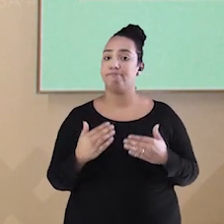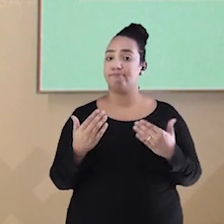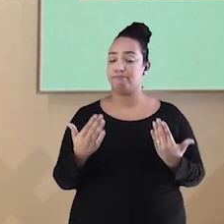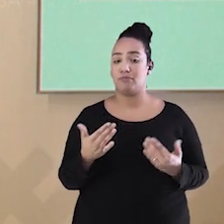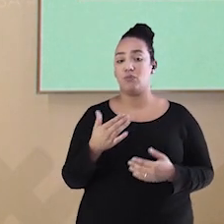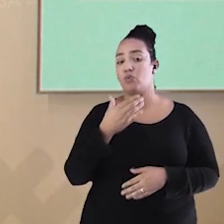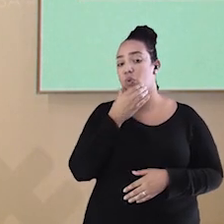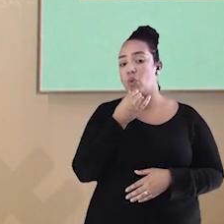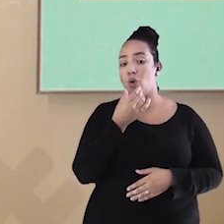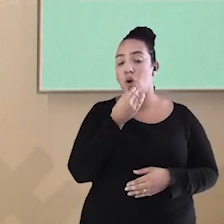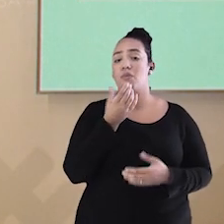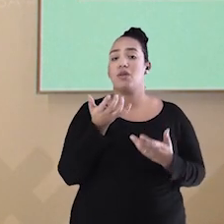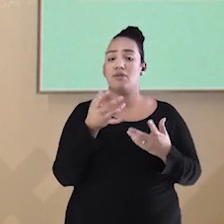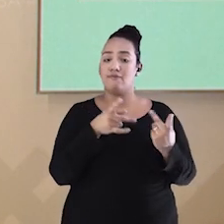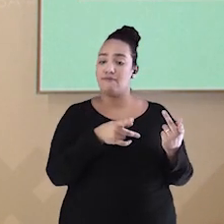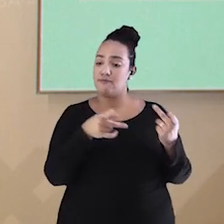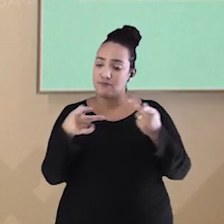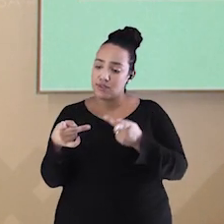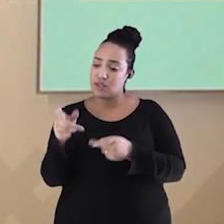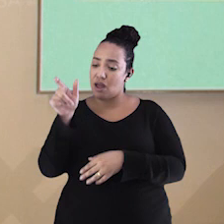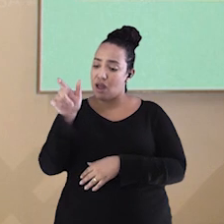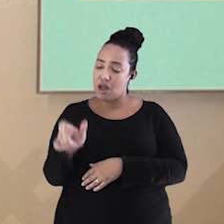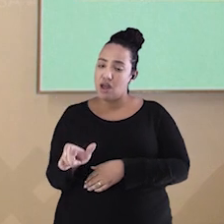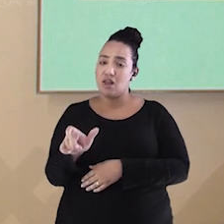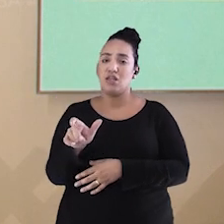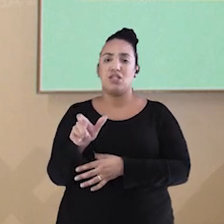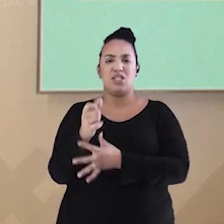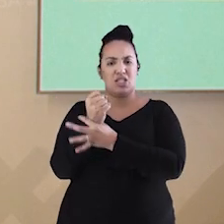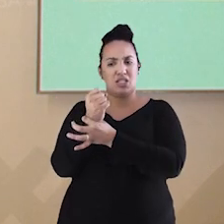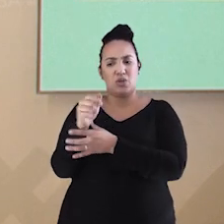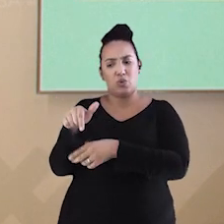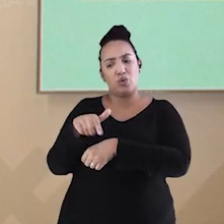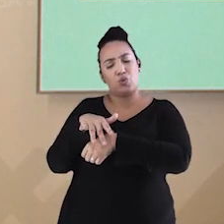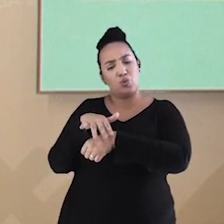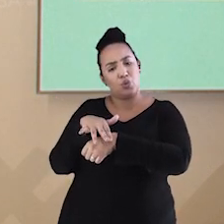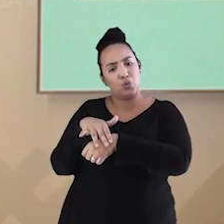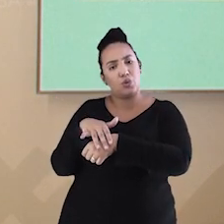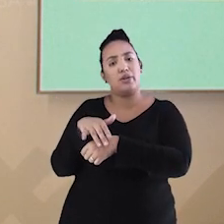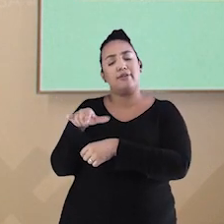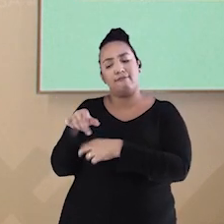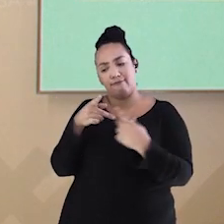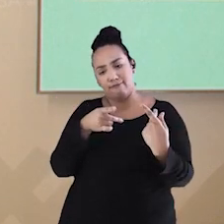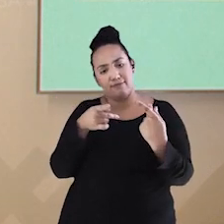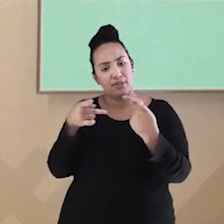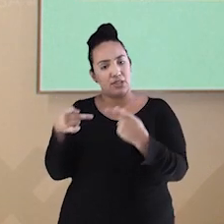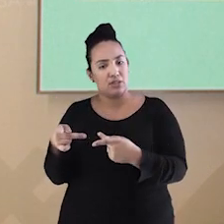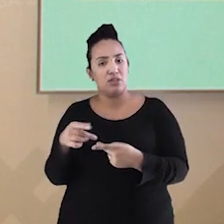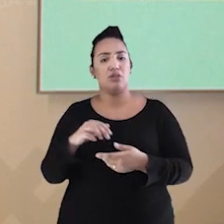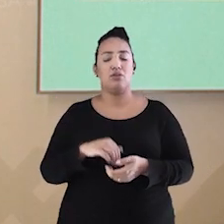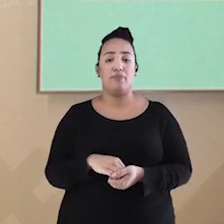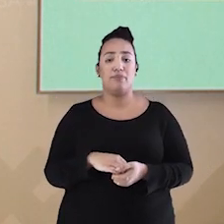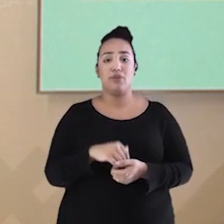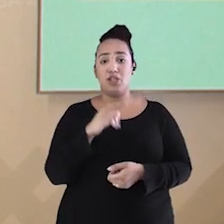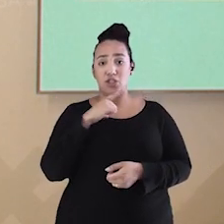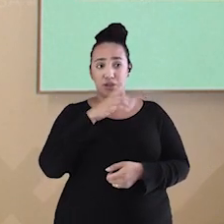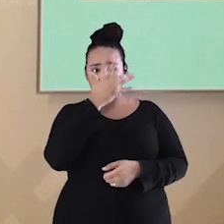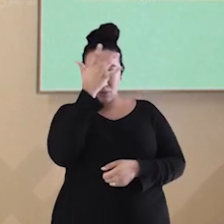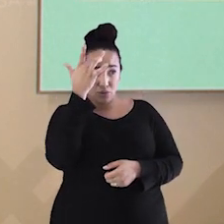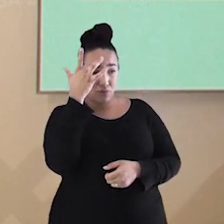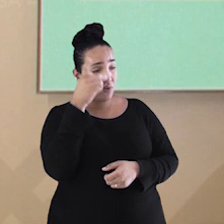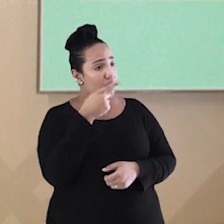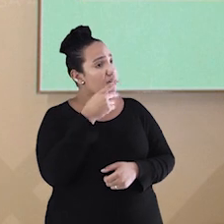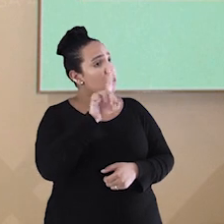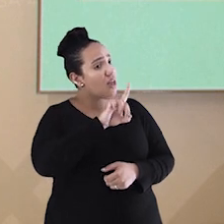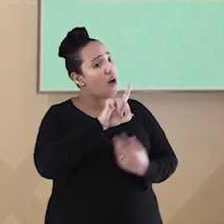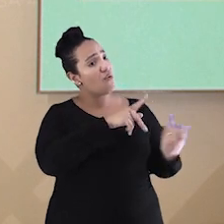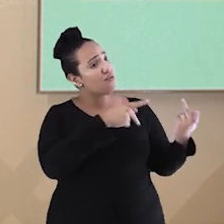fez questão de ir visitar o segurança ferido, já que aquele atentado era para ser para ele. Ignorando todas as